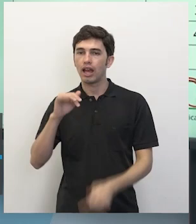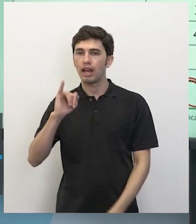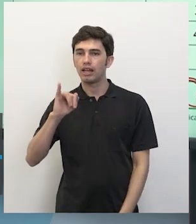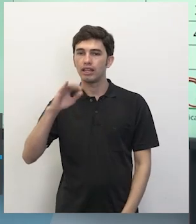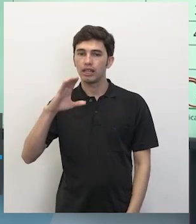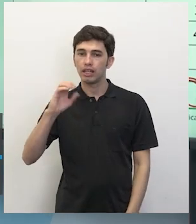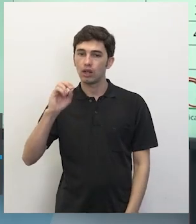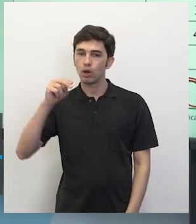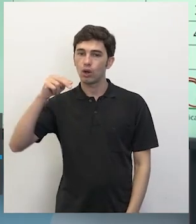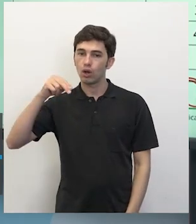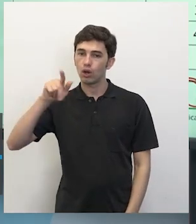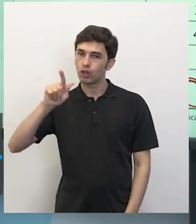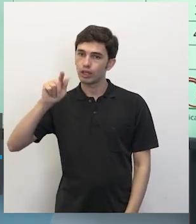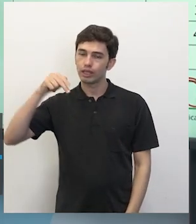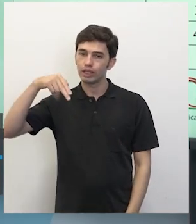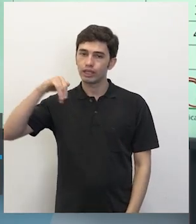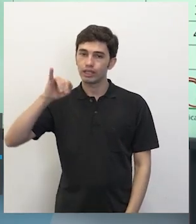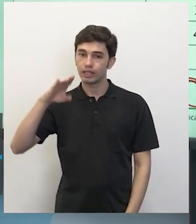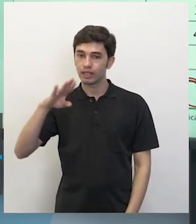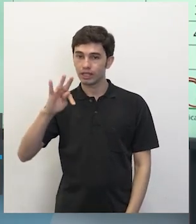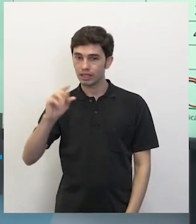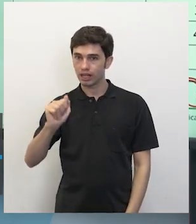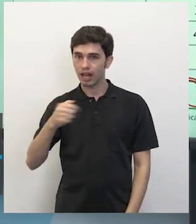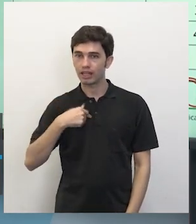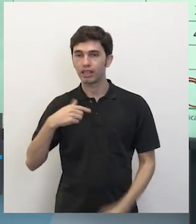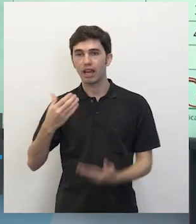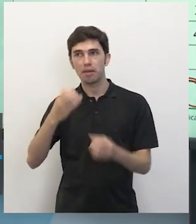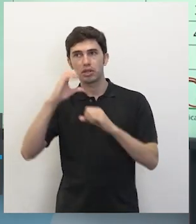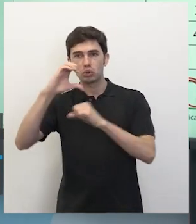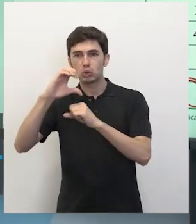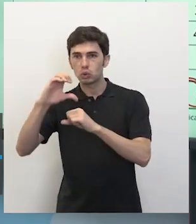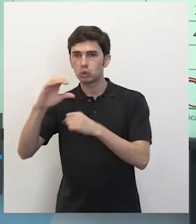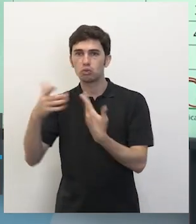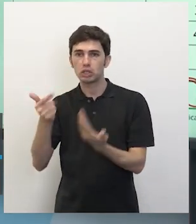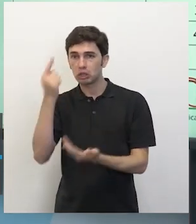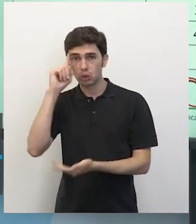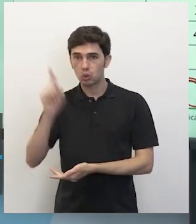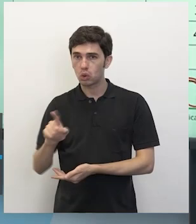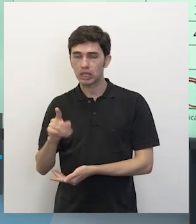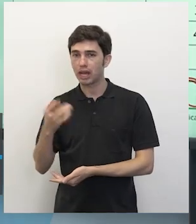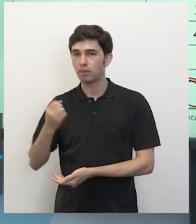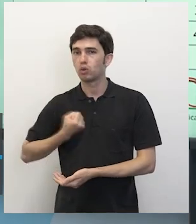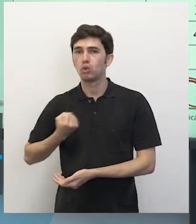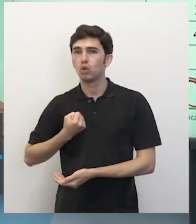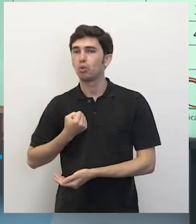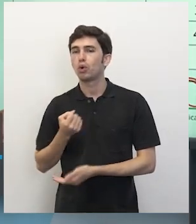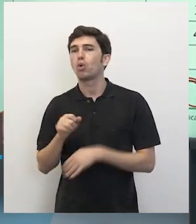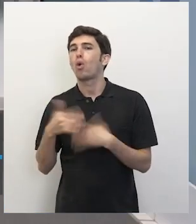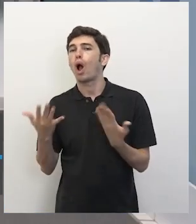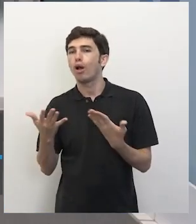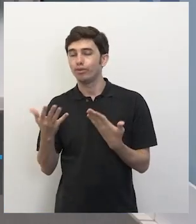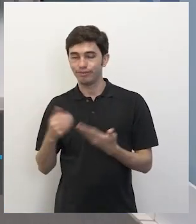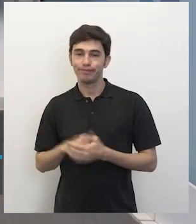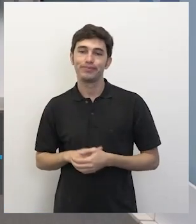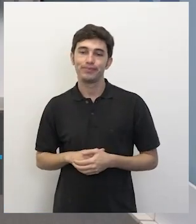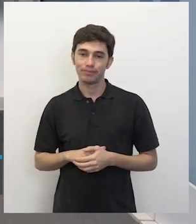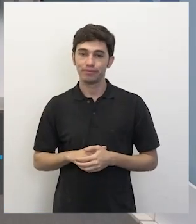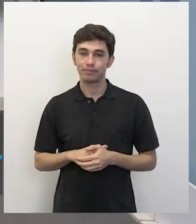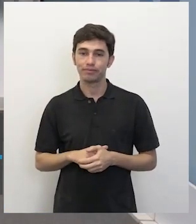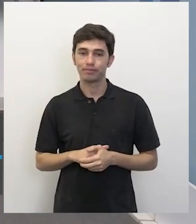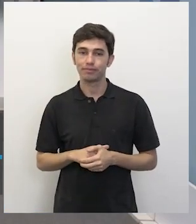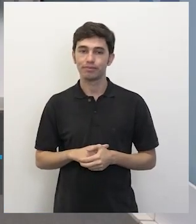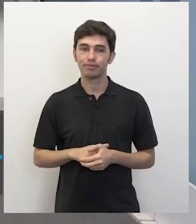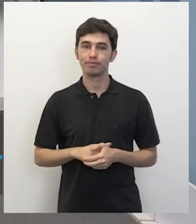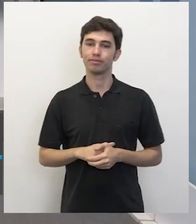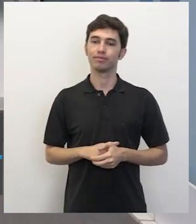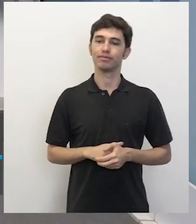à ideia de alguns valores desconhecidos. Beleza? Então, é essa a ideia. Tudo bem, Vi? Ótimo. Deixa eu dar uma limpadinha